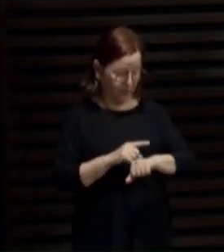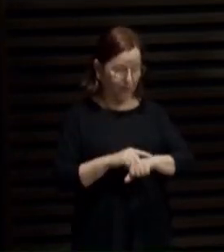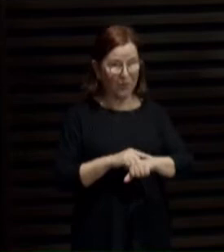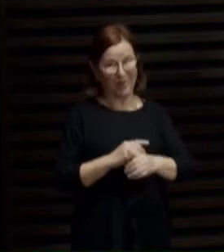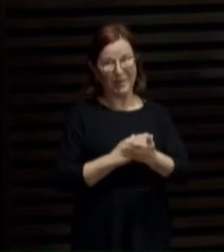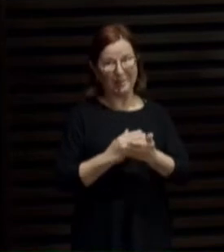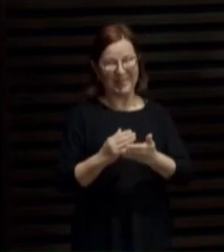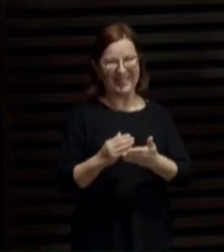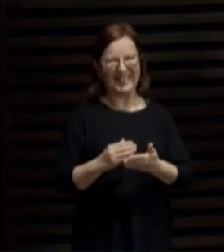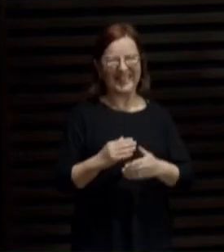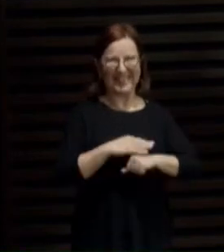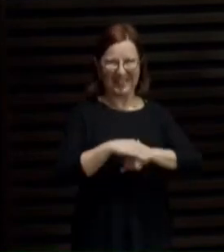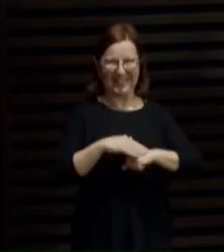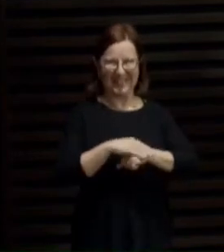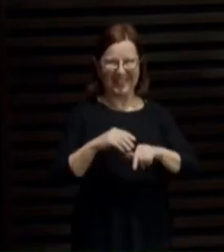aqui,